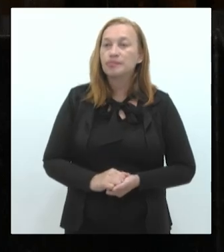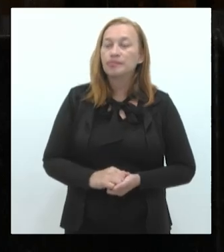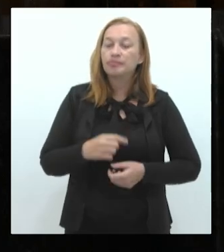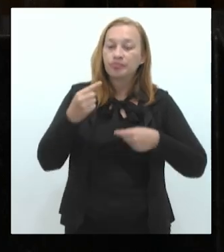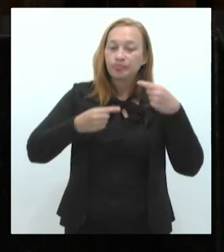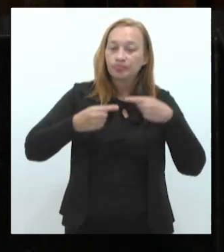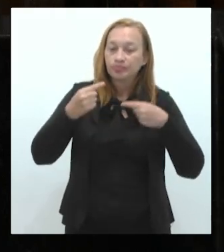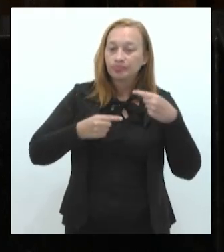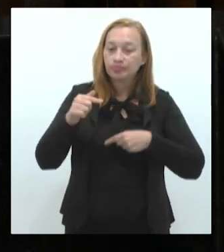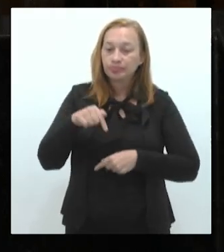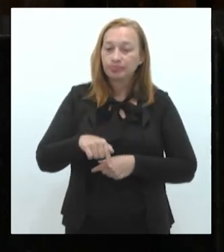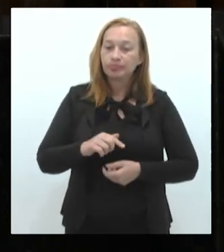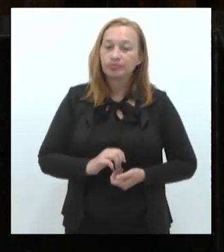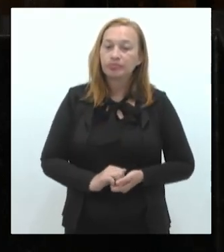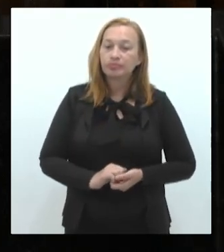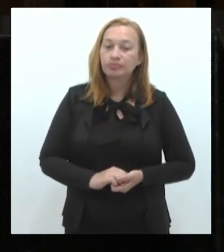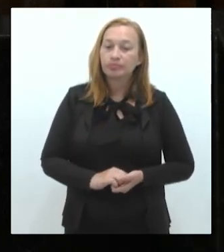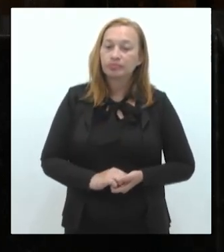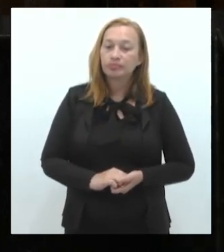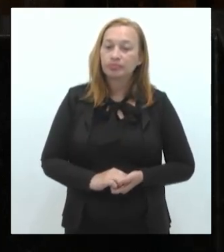discutia aqui sobre